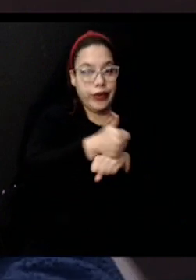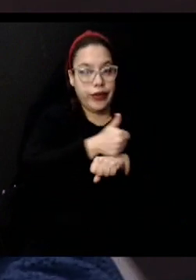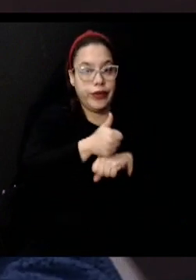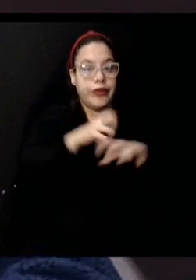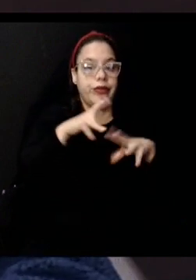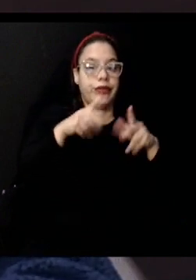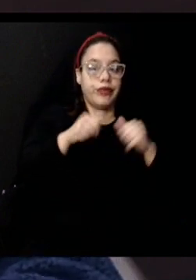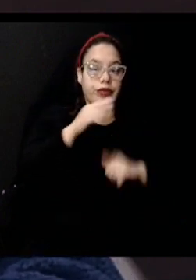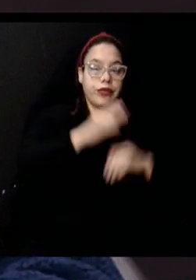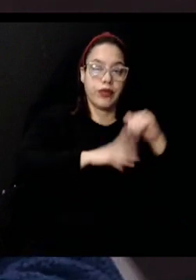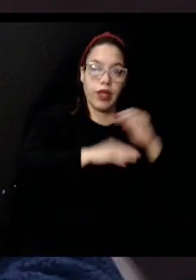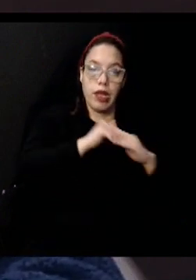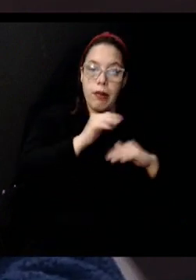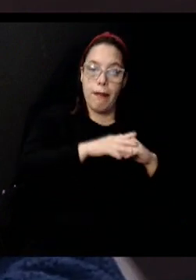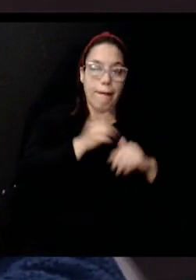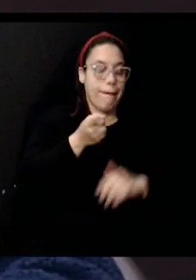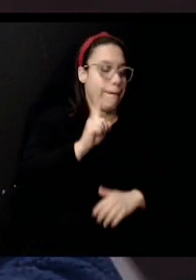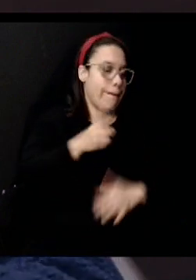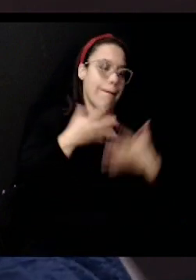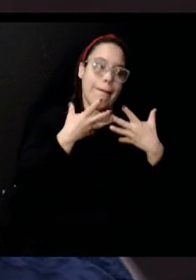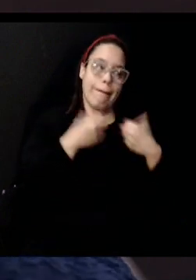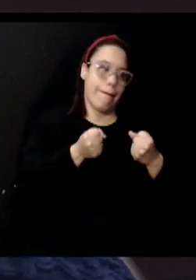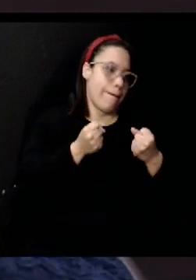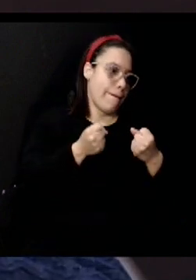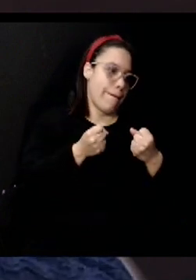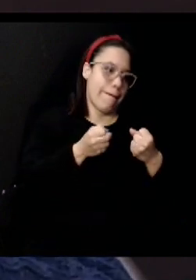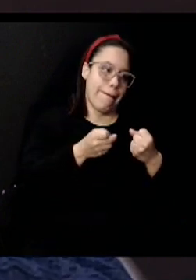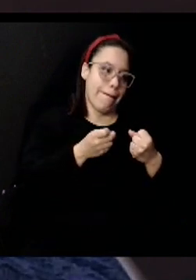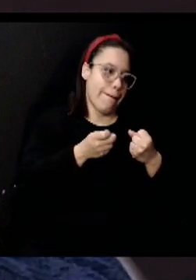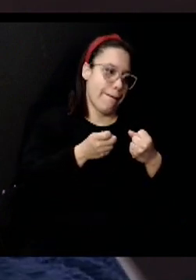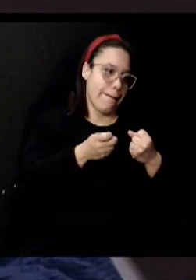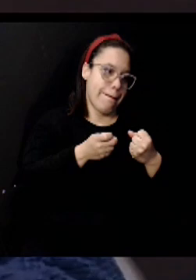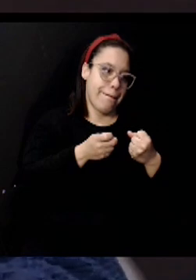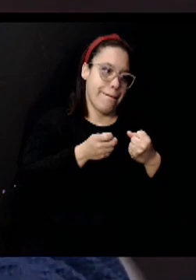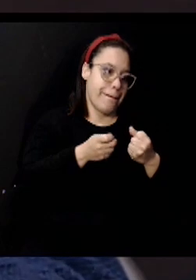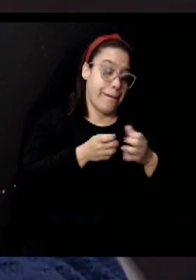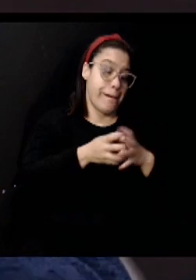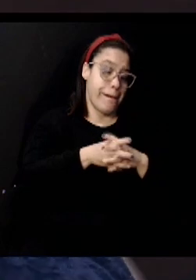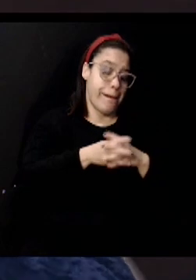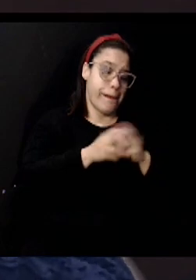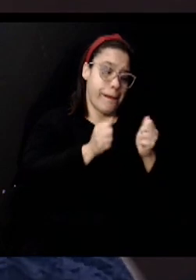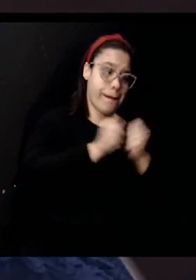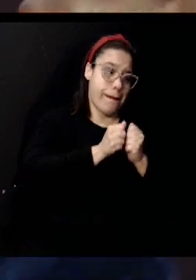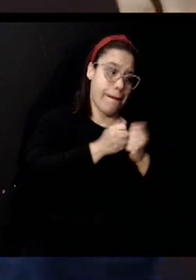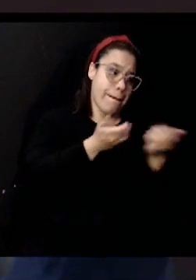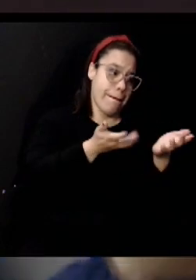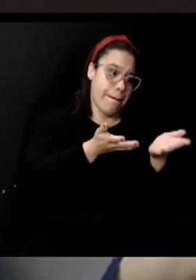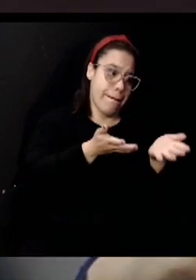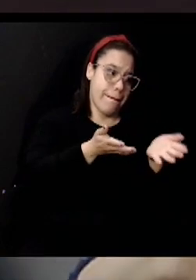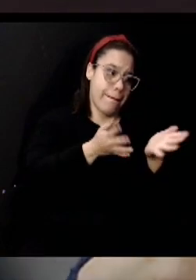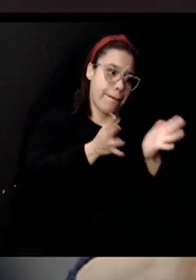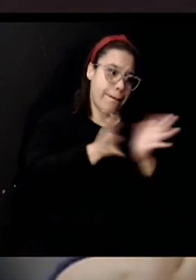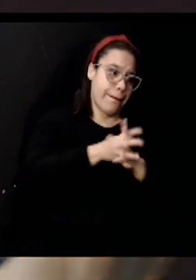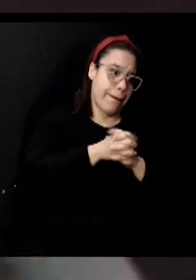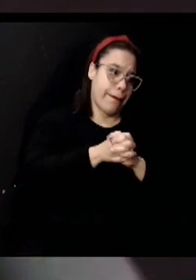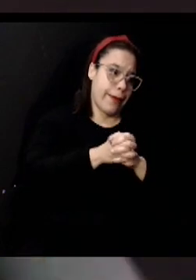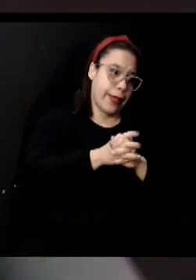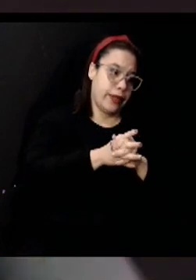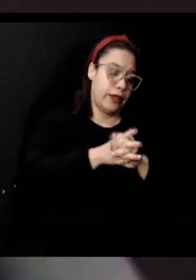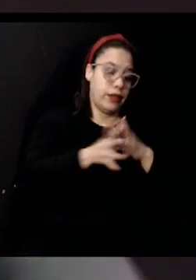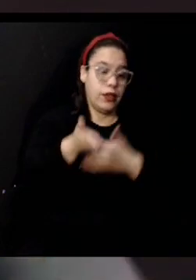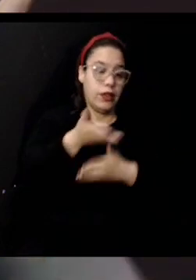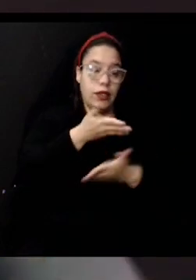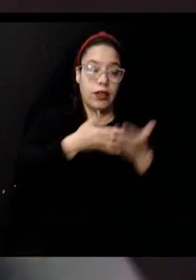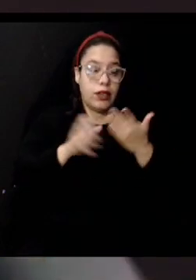você não acolhe, né, quem está ali com você, a interação não acontece. Por